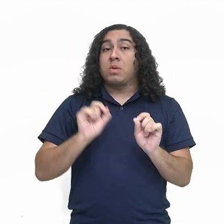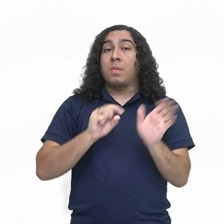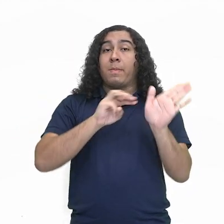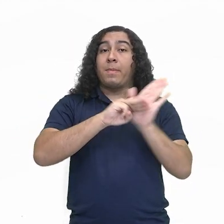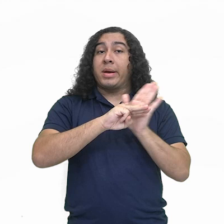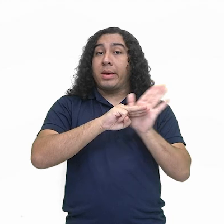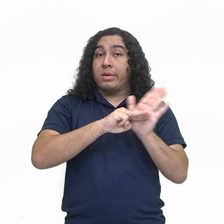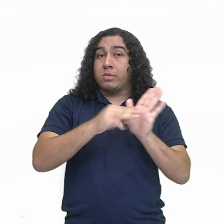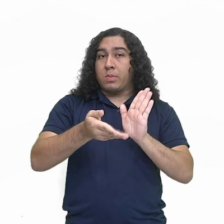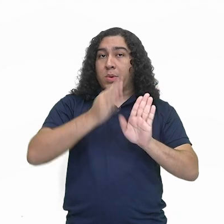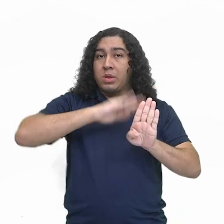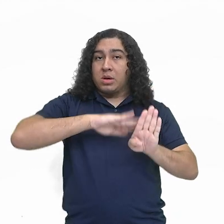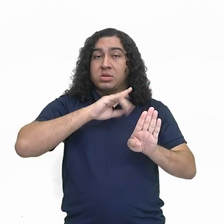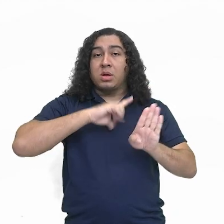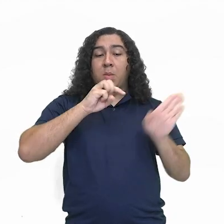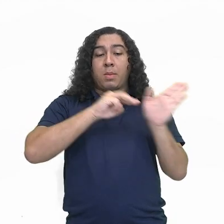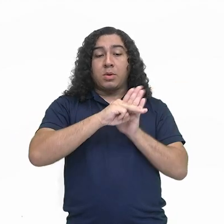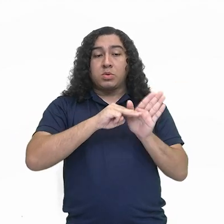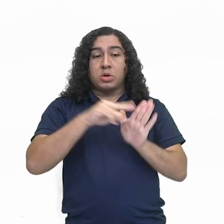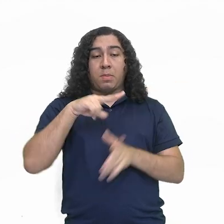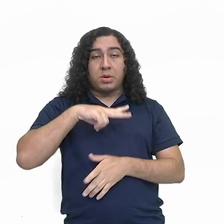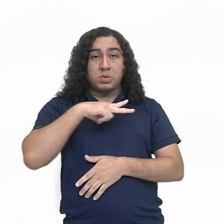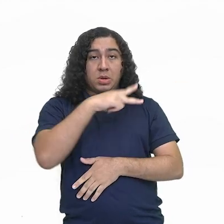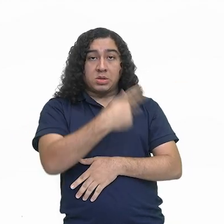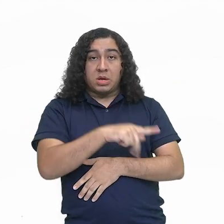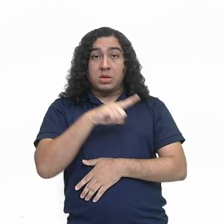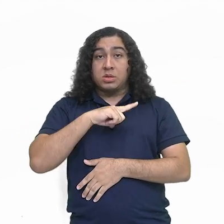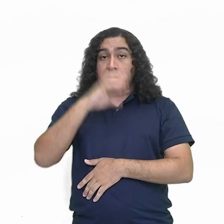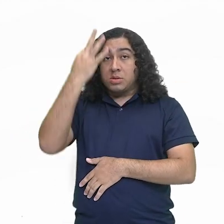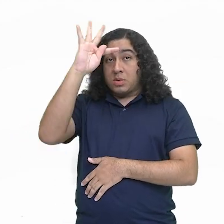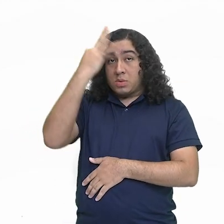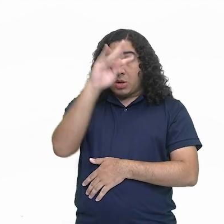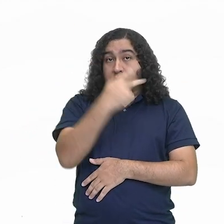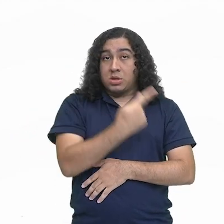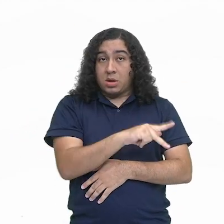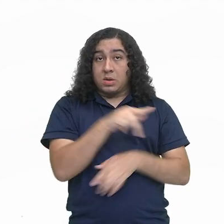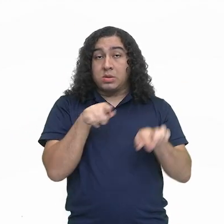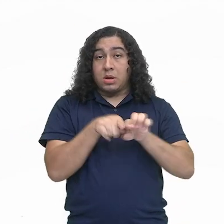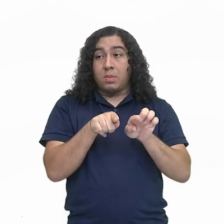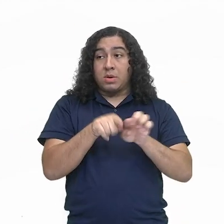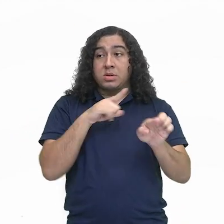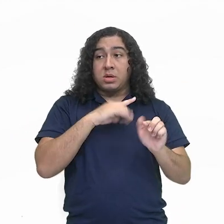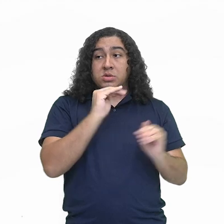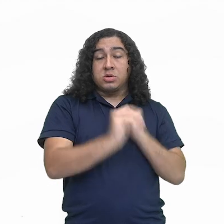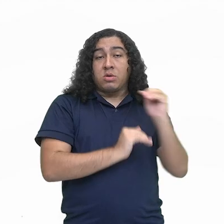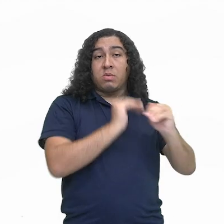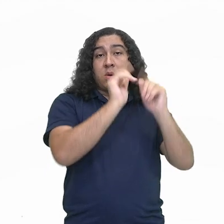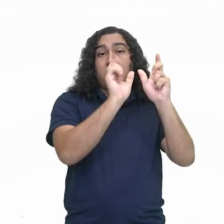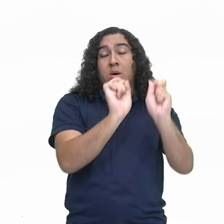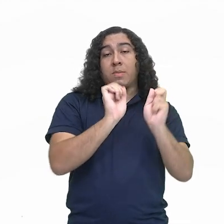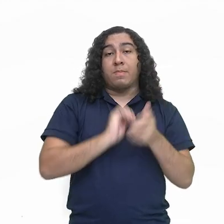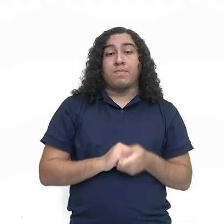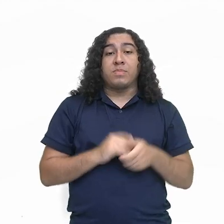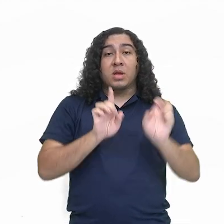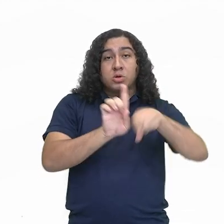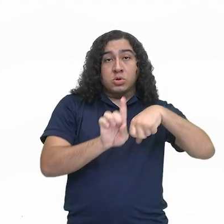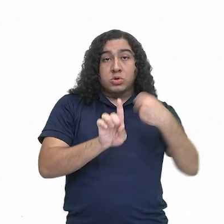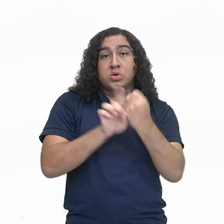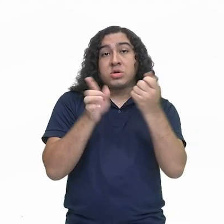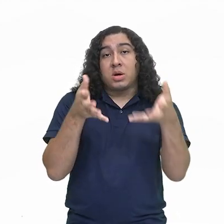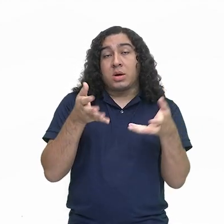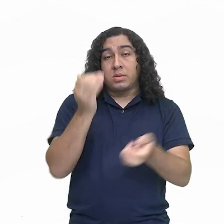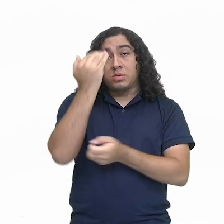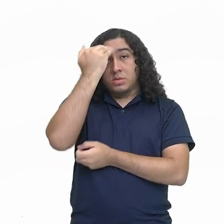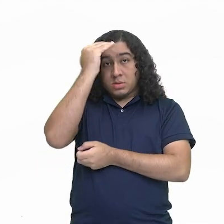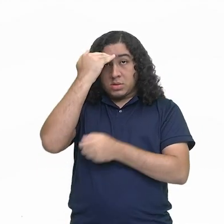uma metodologia própria, né? Tem teorias que vão, então, desenvolver aí. A sociologia busca